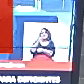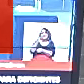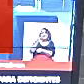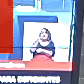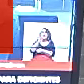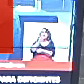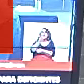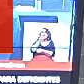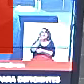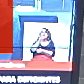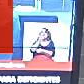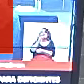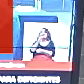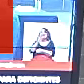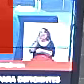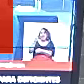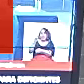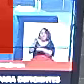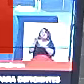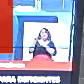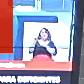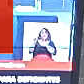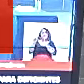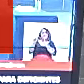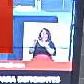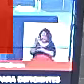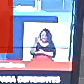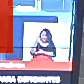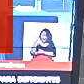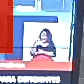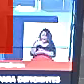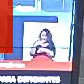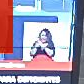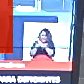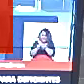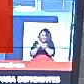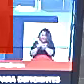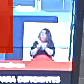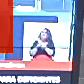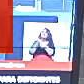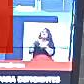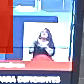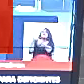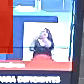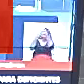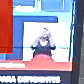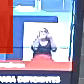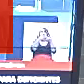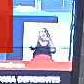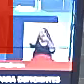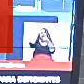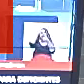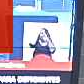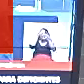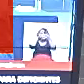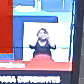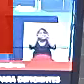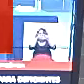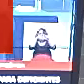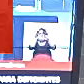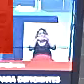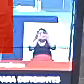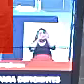aqueles municípios onde não tem, às vezes não tem condição de ir, que é as fazendas, os interiores mais longos, né? Então lá